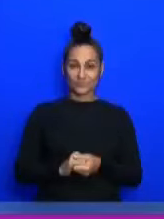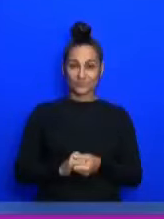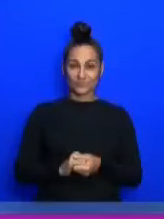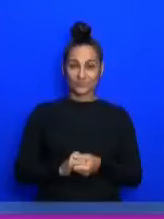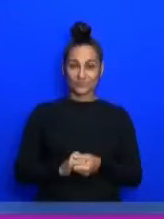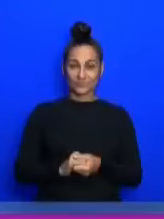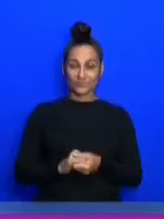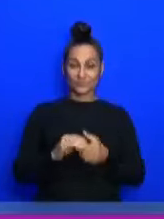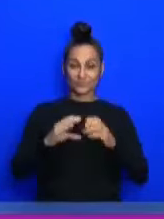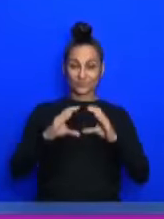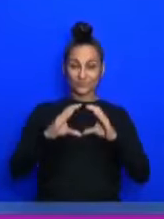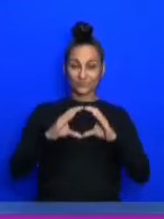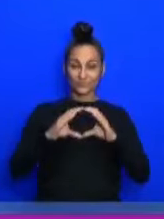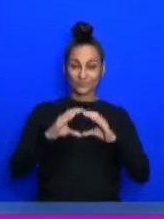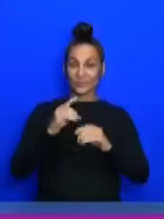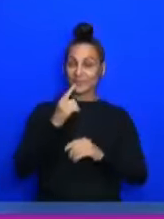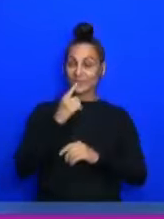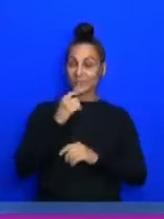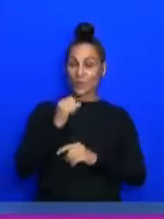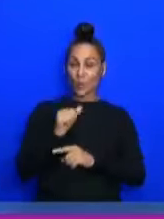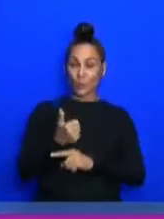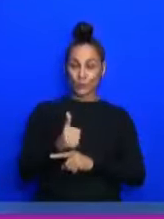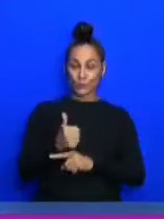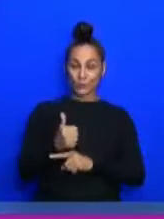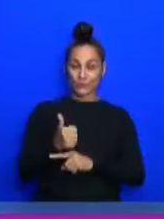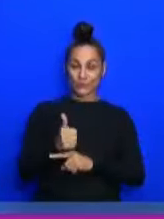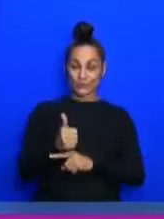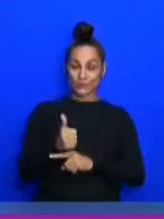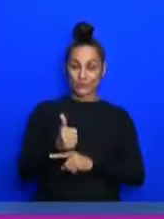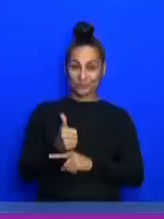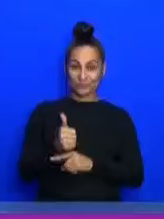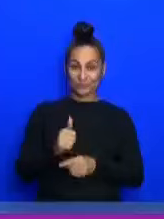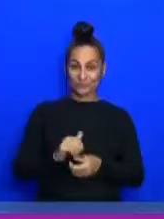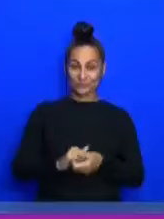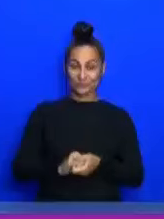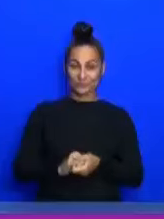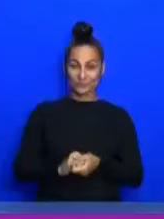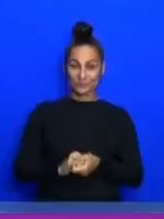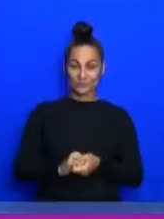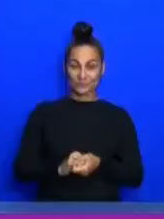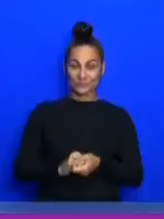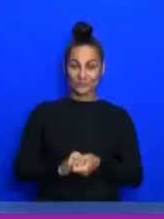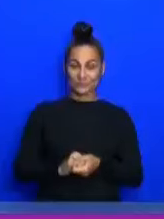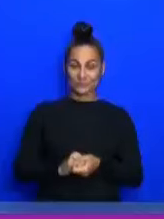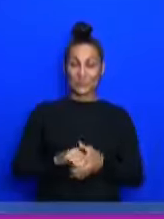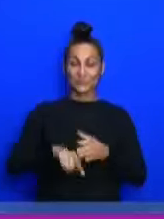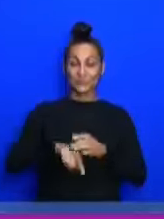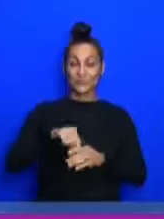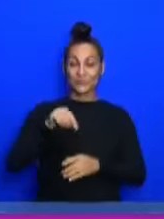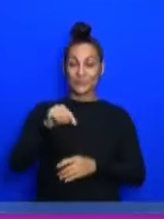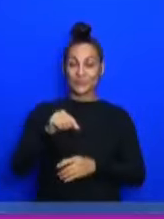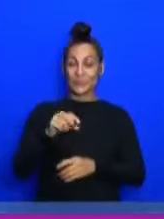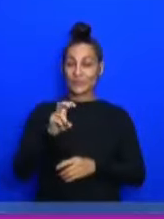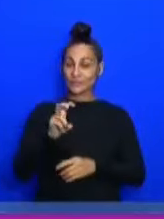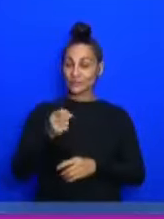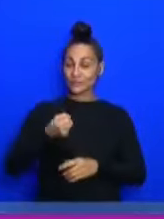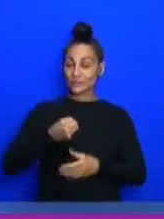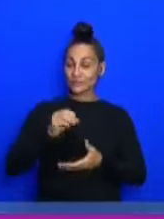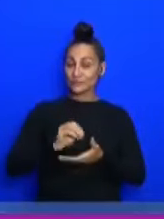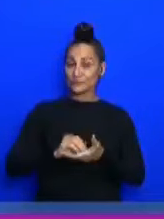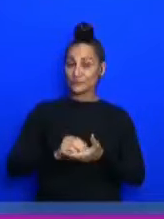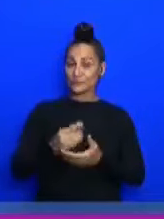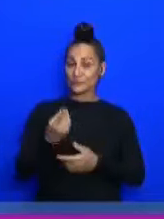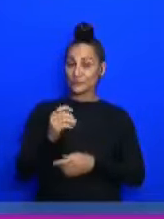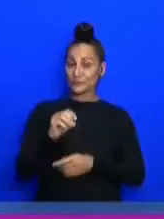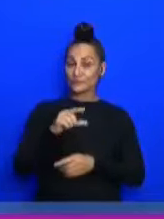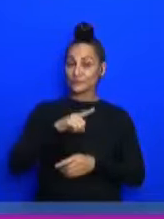21 bola vermelha número 11 vermelha 11 foram sorteados cinco números faltam